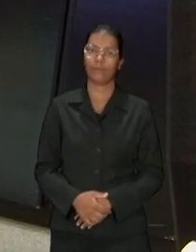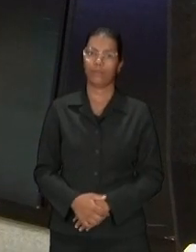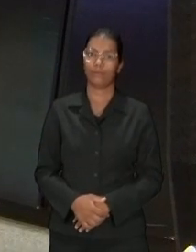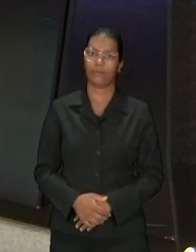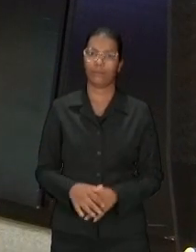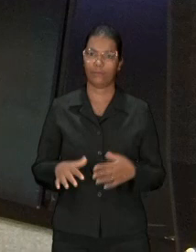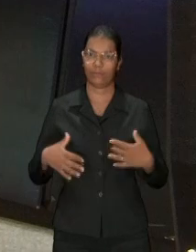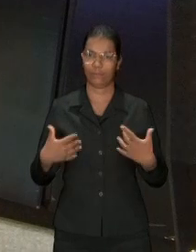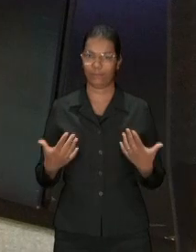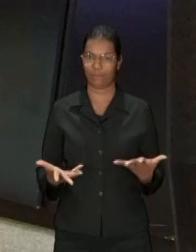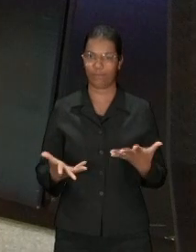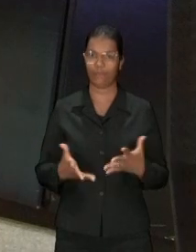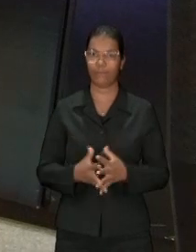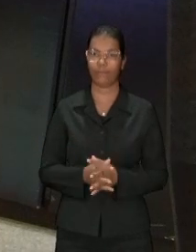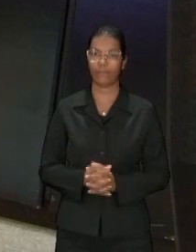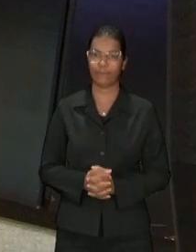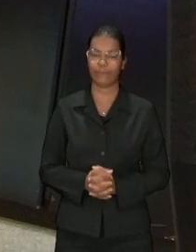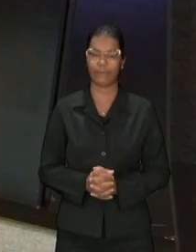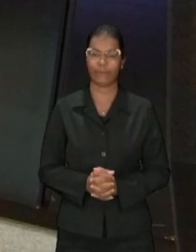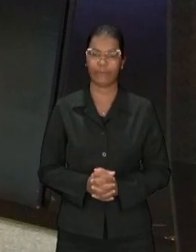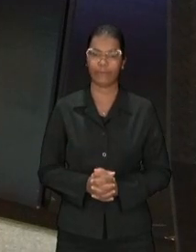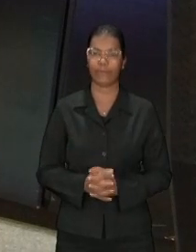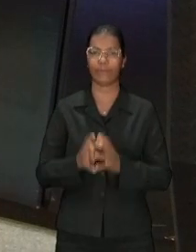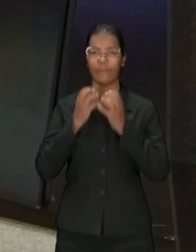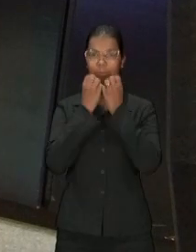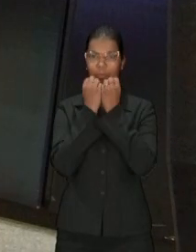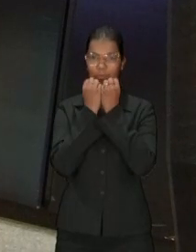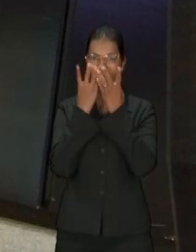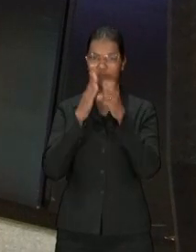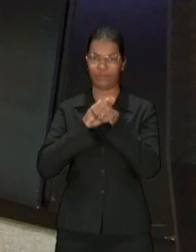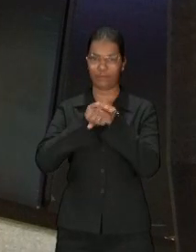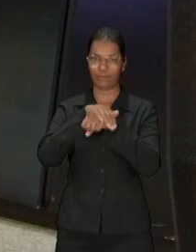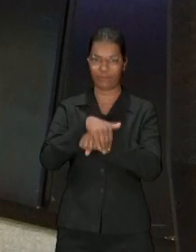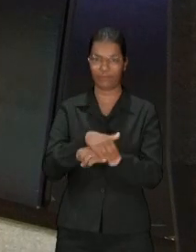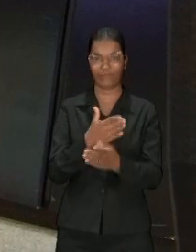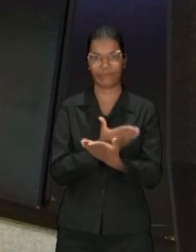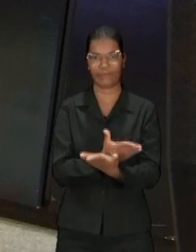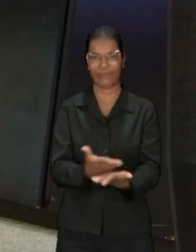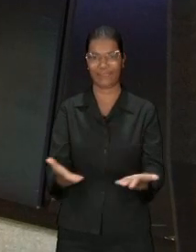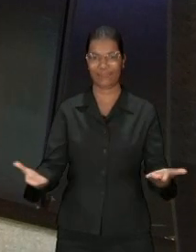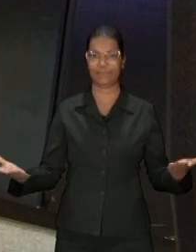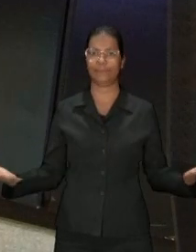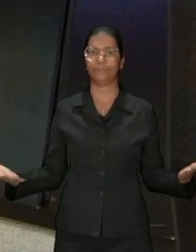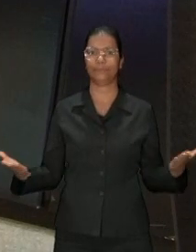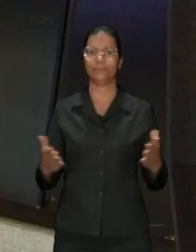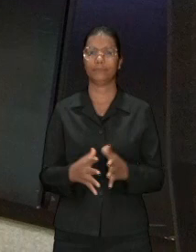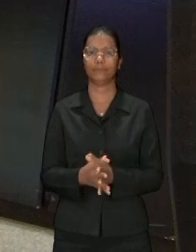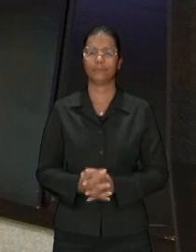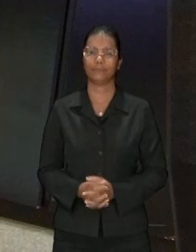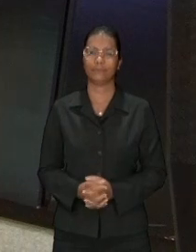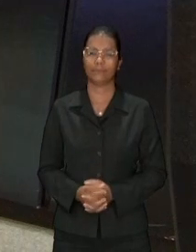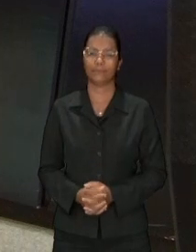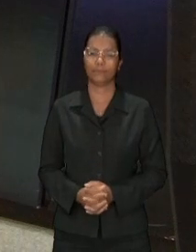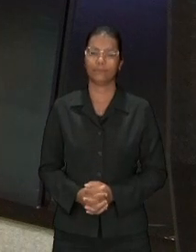Mais uma vez, boa noite, senhoras e senhores.